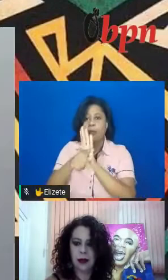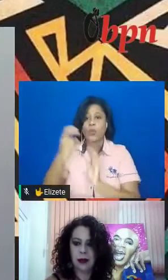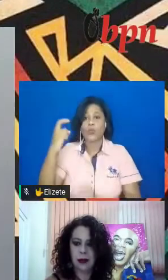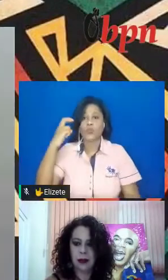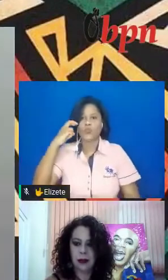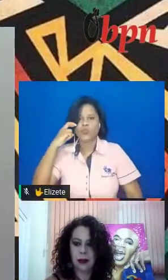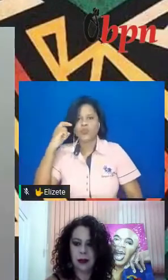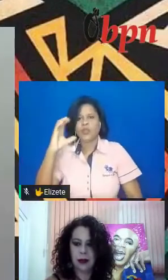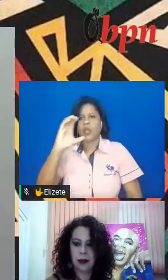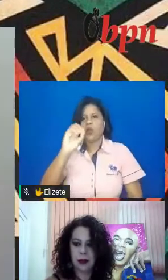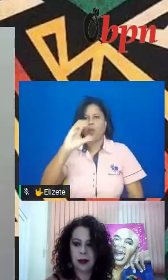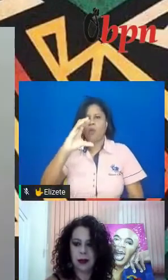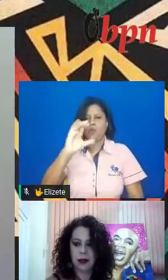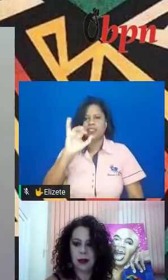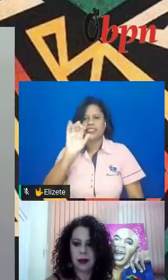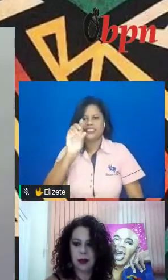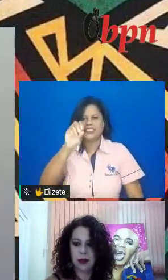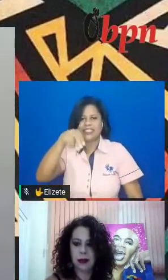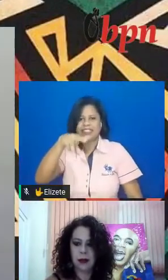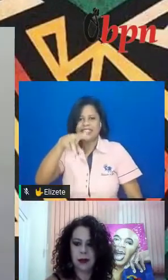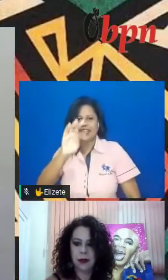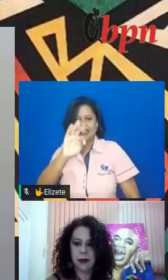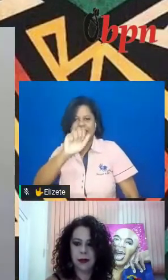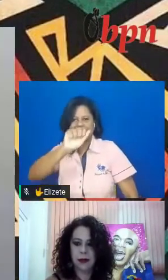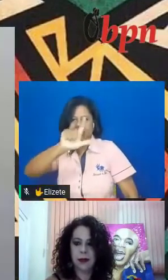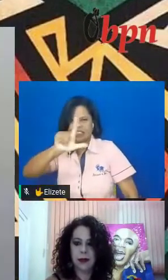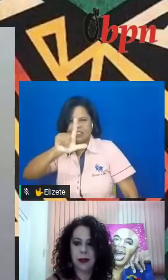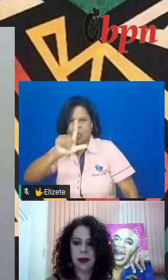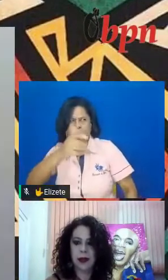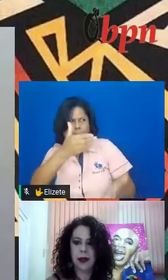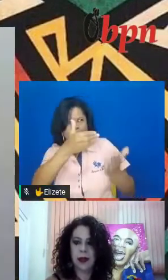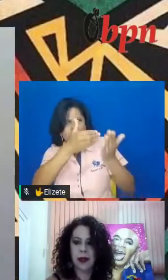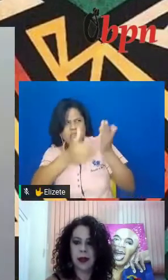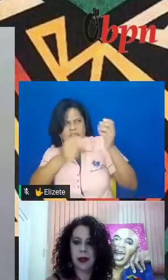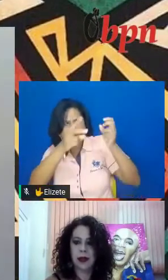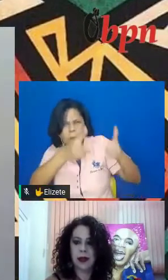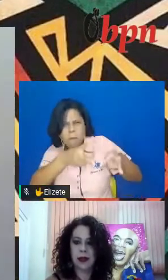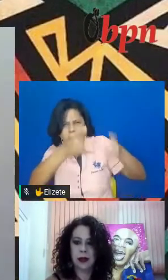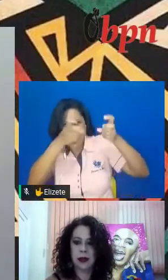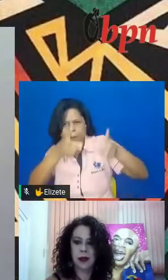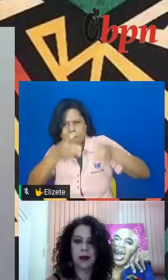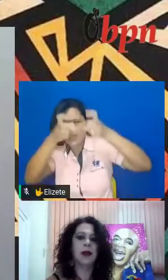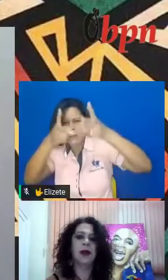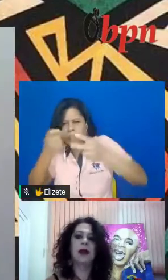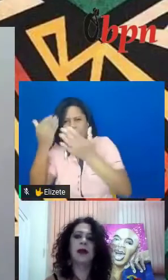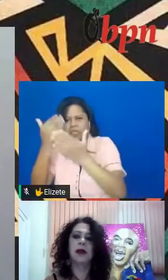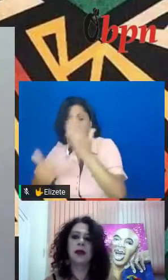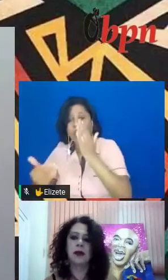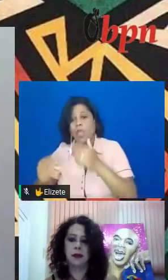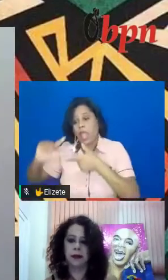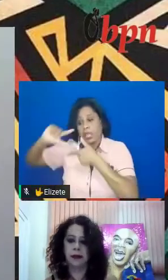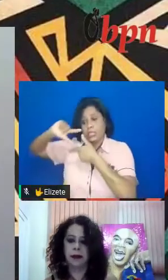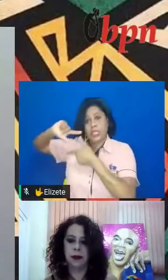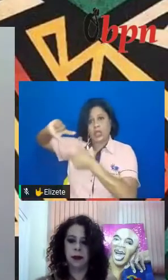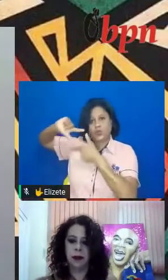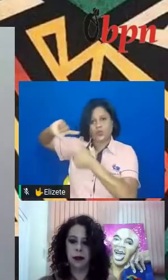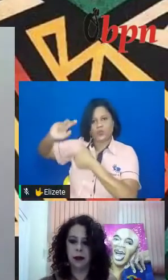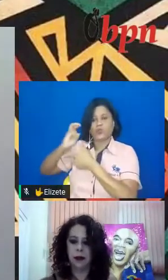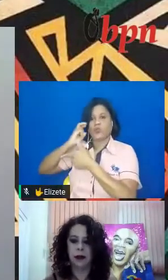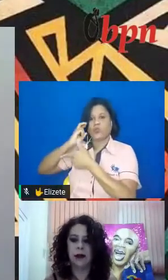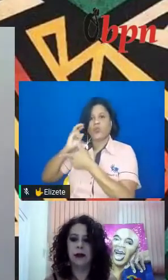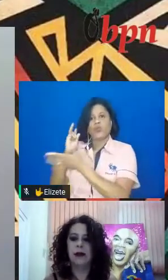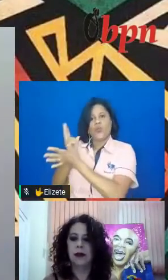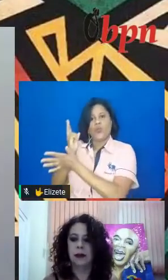perdeu essa capacidade de digerir, de perceber esses sinais, as culturas tradicionais lidam com